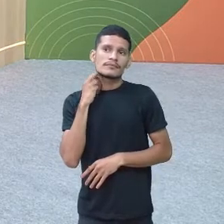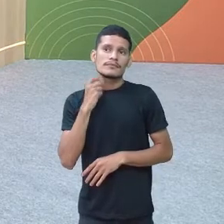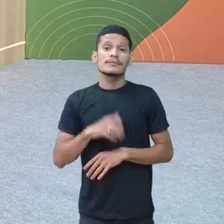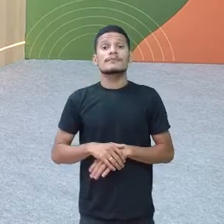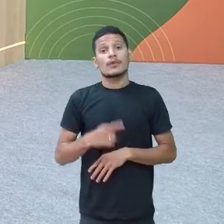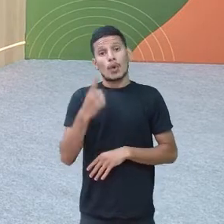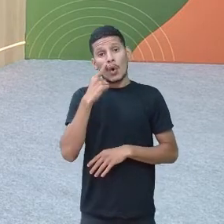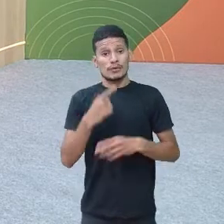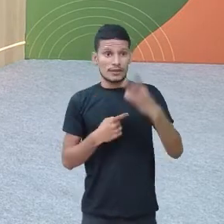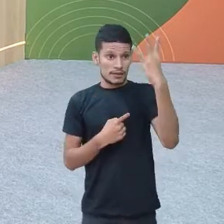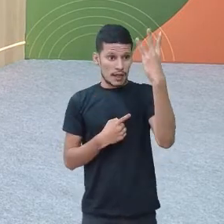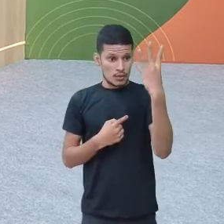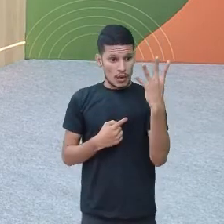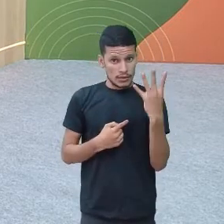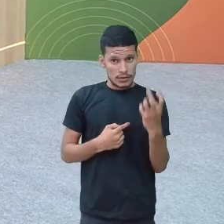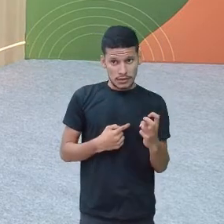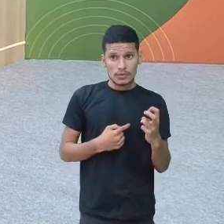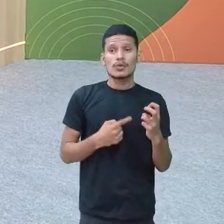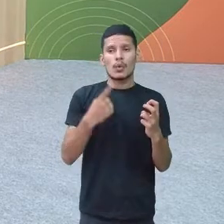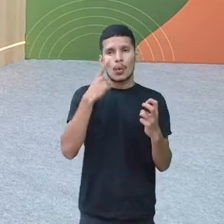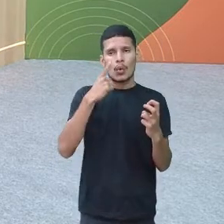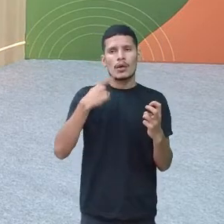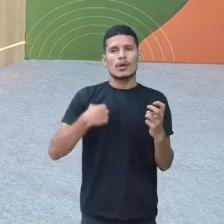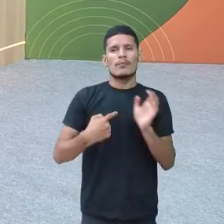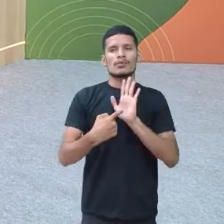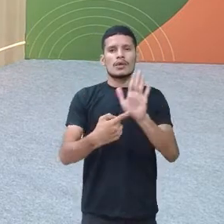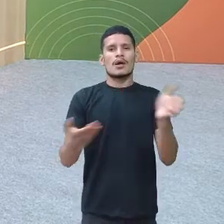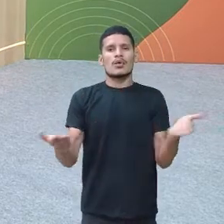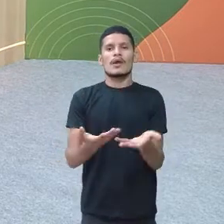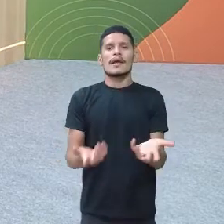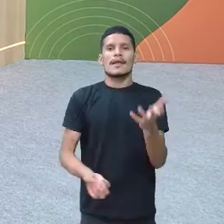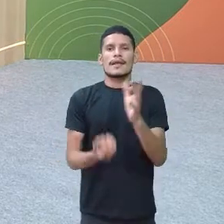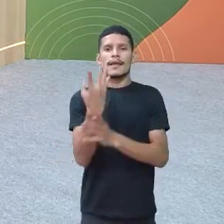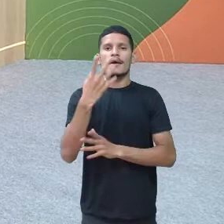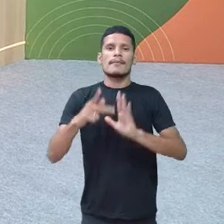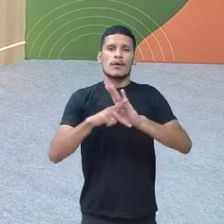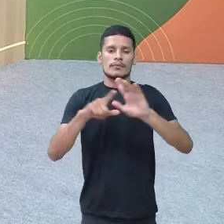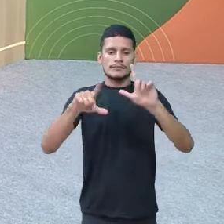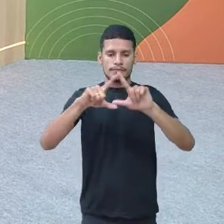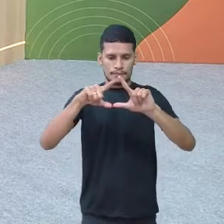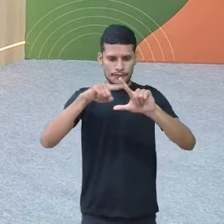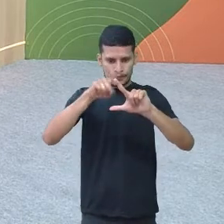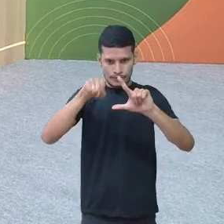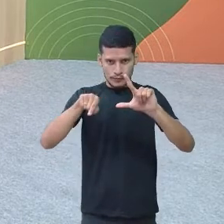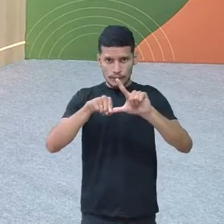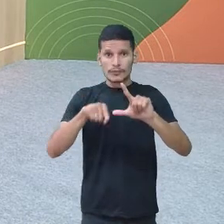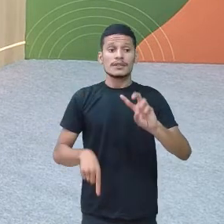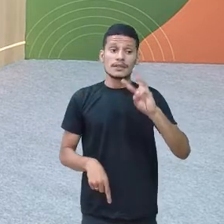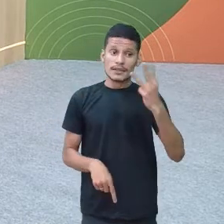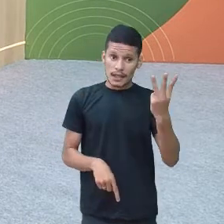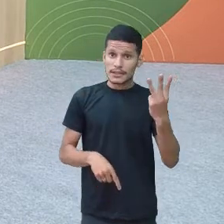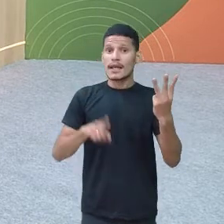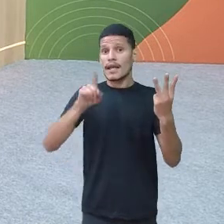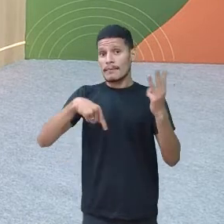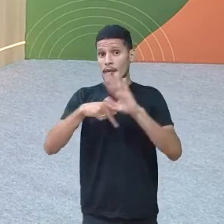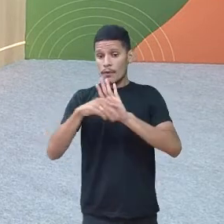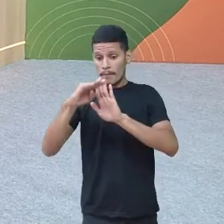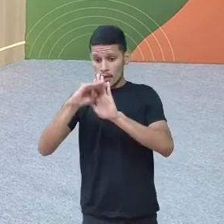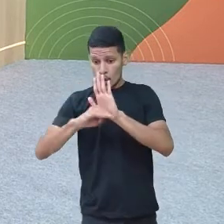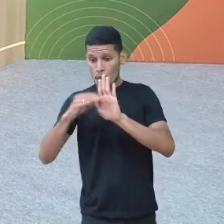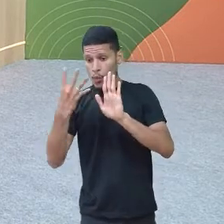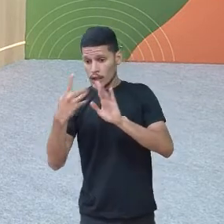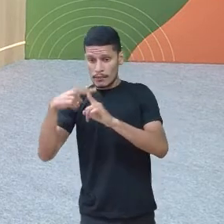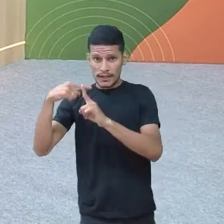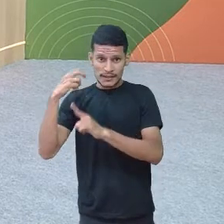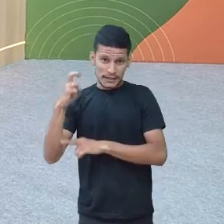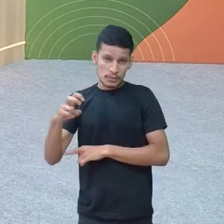4 e 5, esses três números aí, para formar um triângulo? Então, a gente percebe, ó, que o 3 é menor que o 4 mais